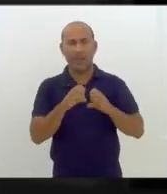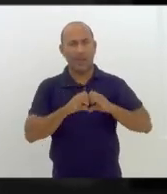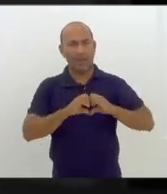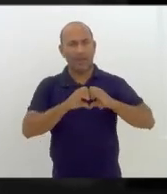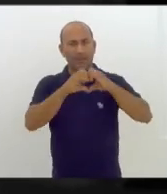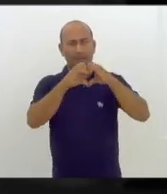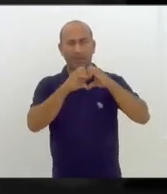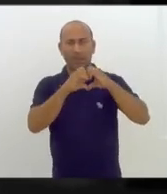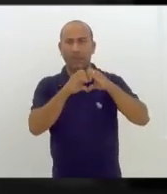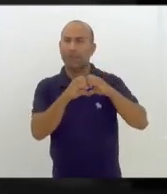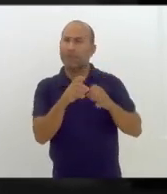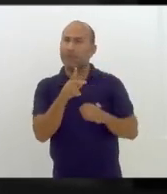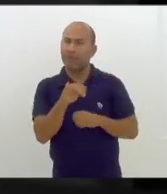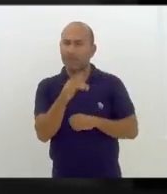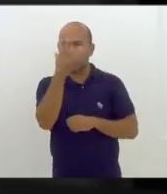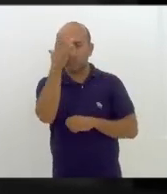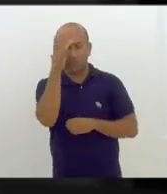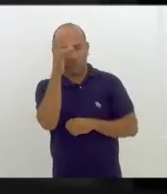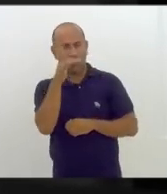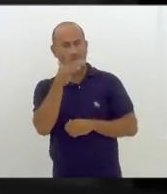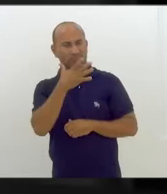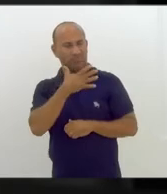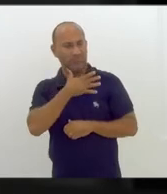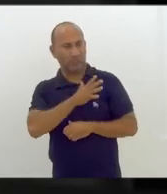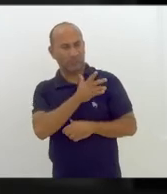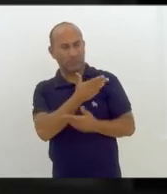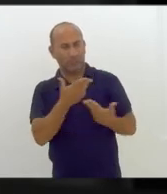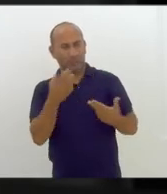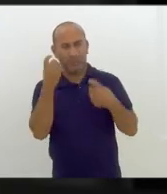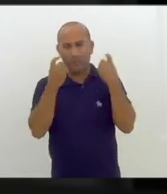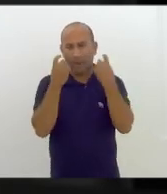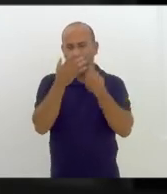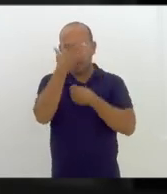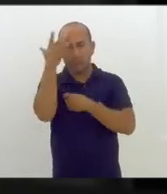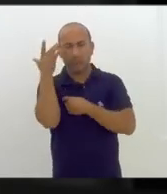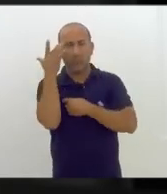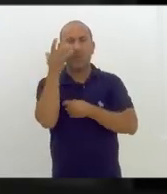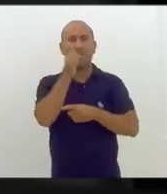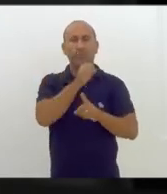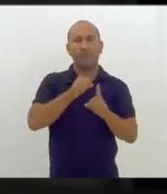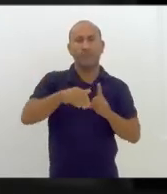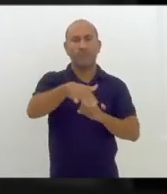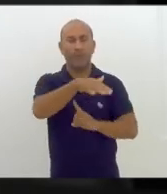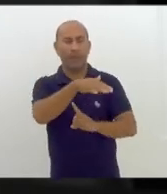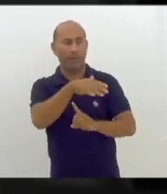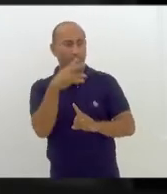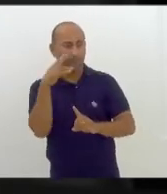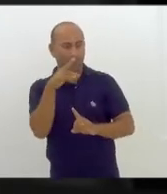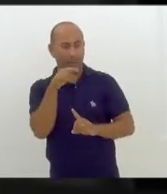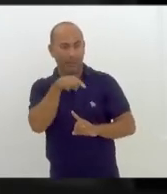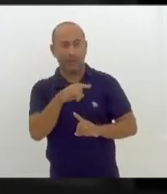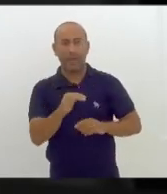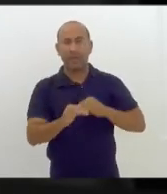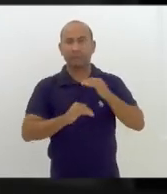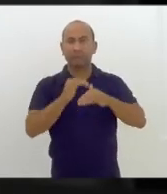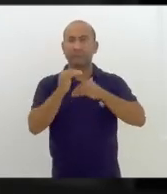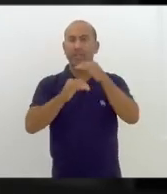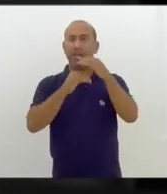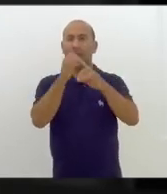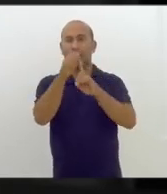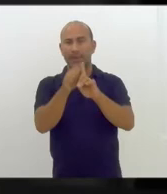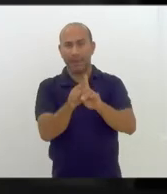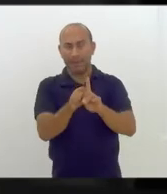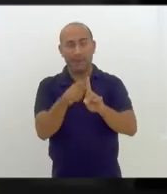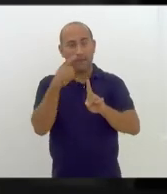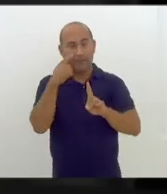figura empática, preocupada com os outros e com o social. Eu acompanhei o interesse dele crescer com o passar dos meses, interesse